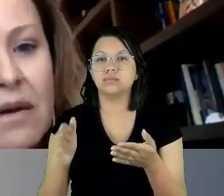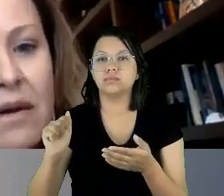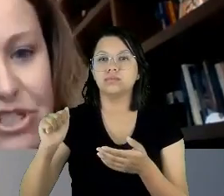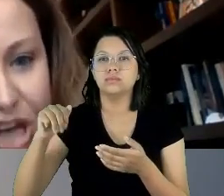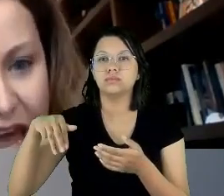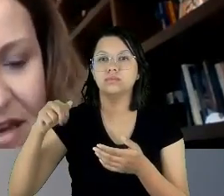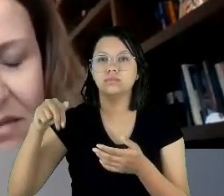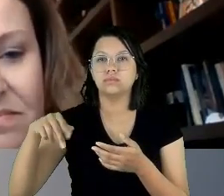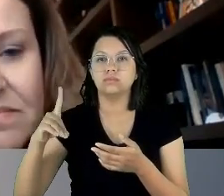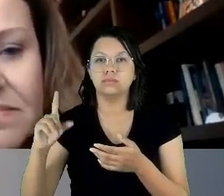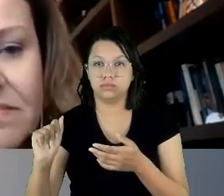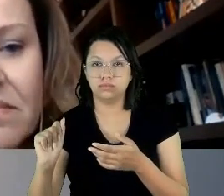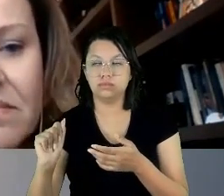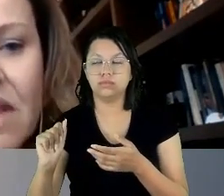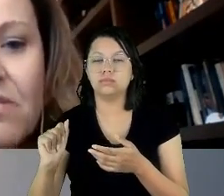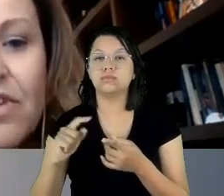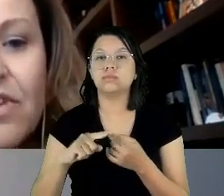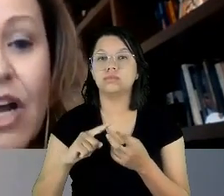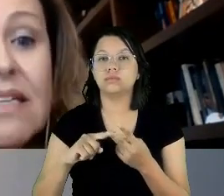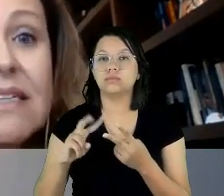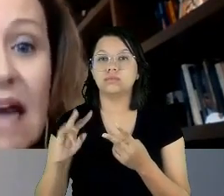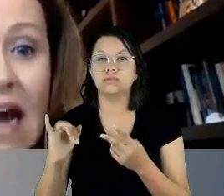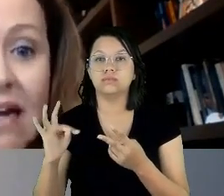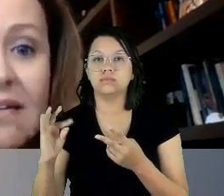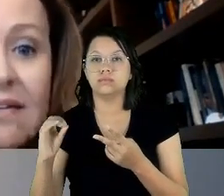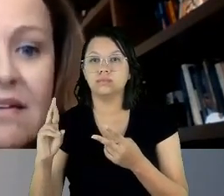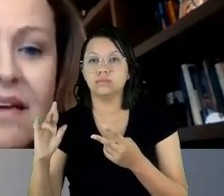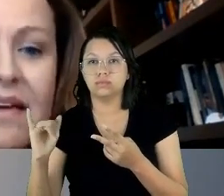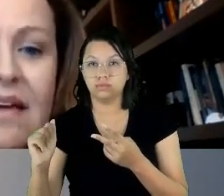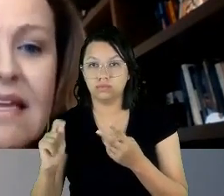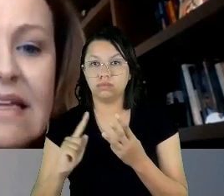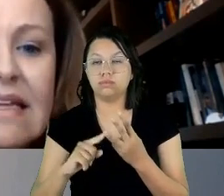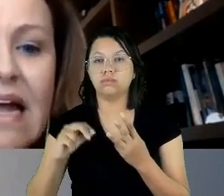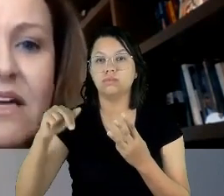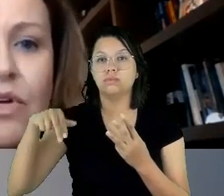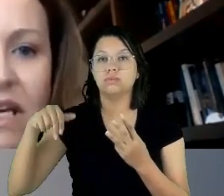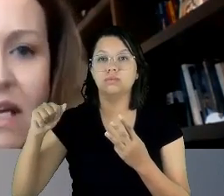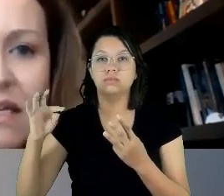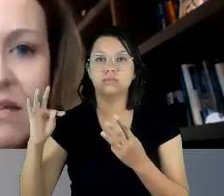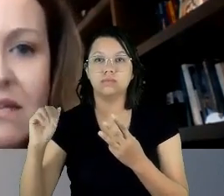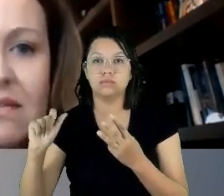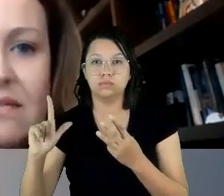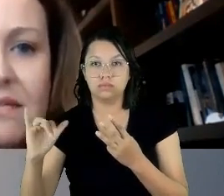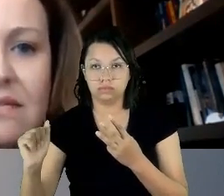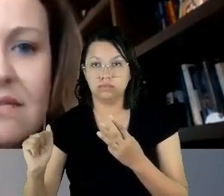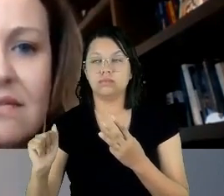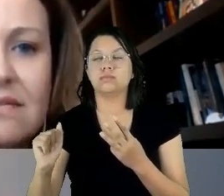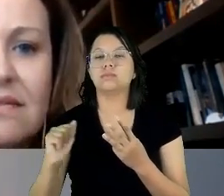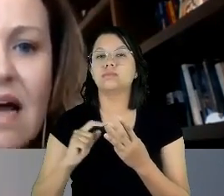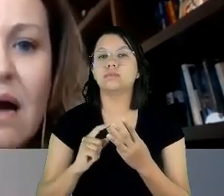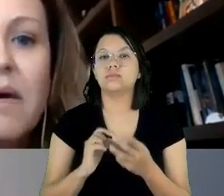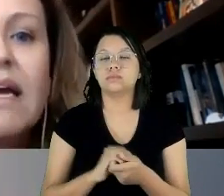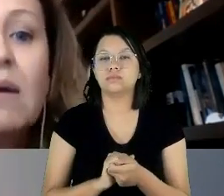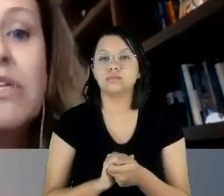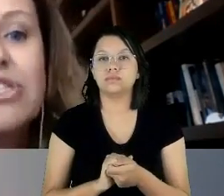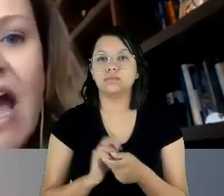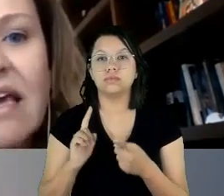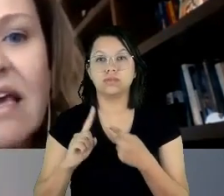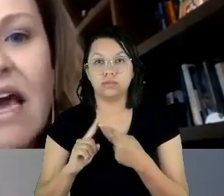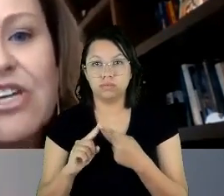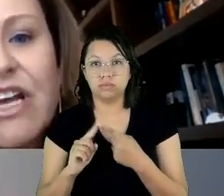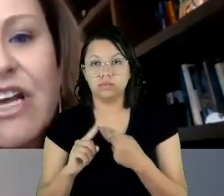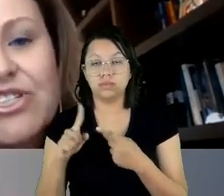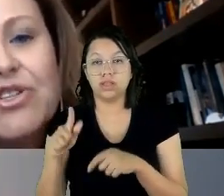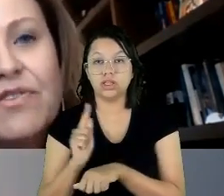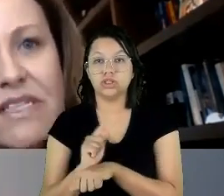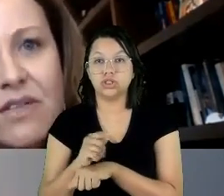Amanda Kamanchek, Vitória Dandara e Natália Lucchini. Amanda Kamanchek